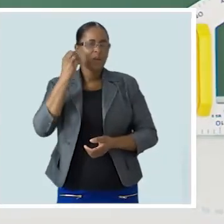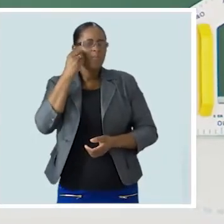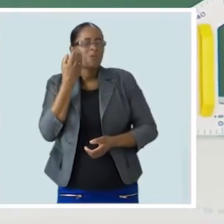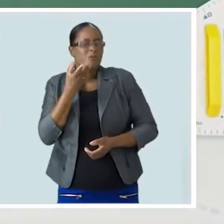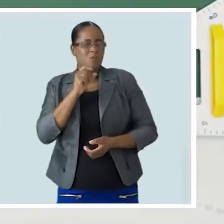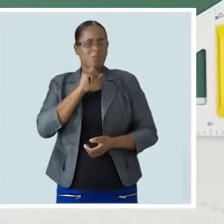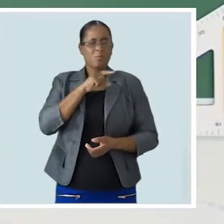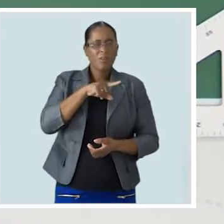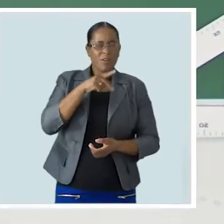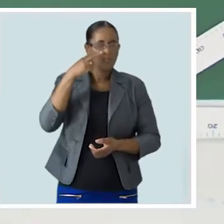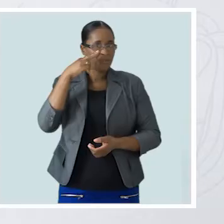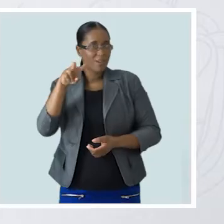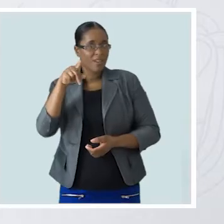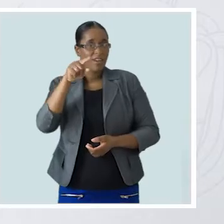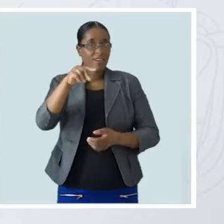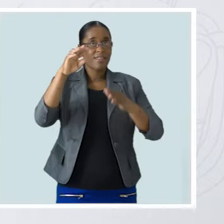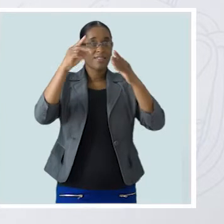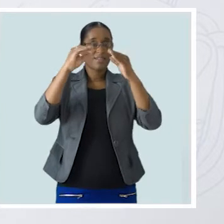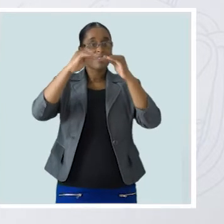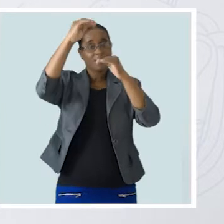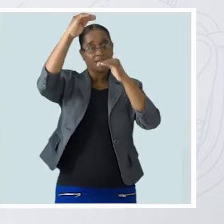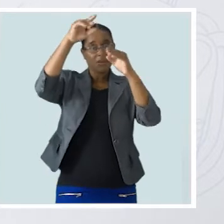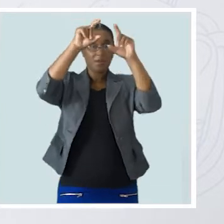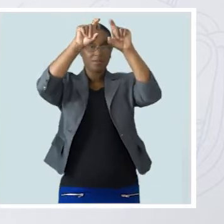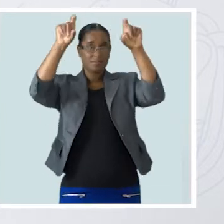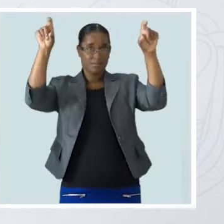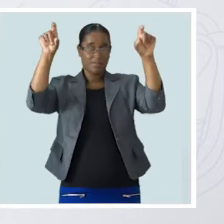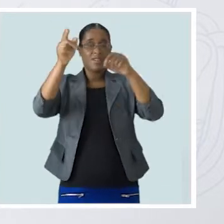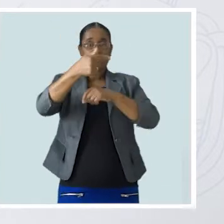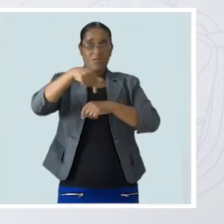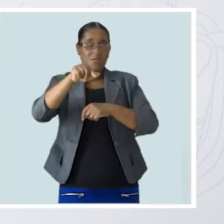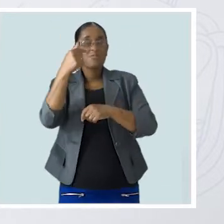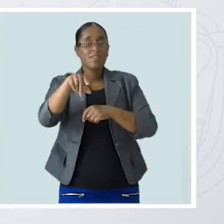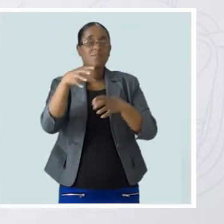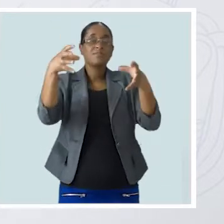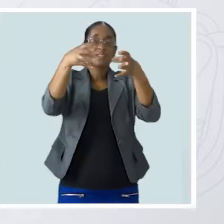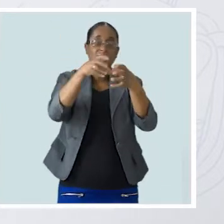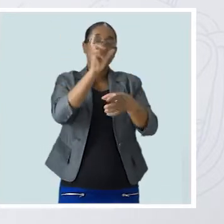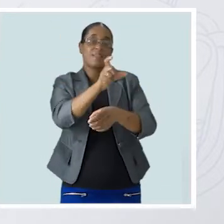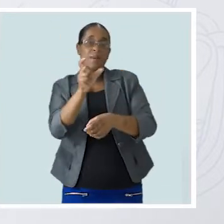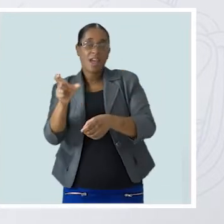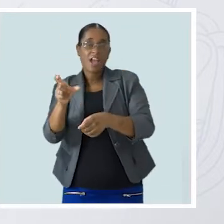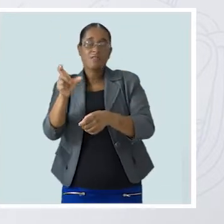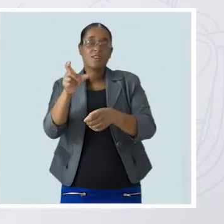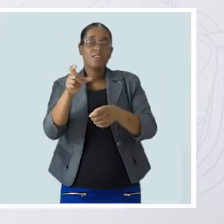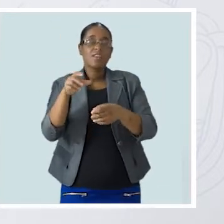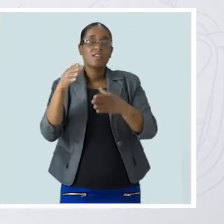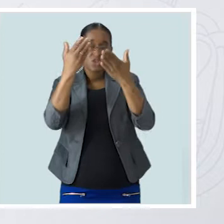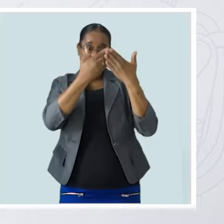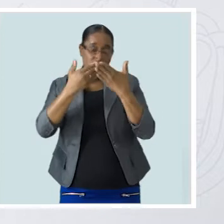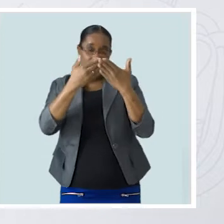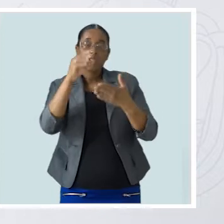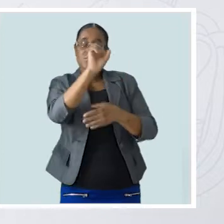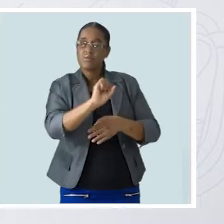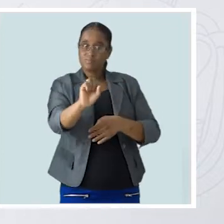verificar aqui no cabeçalho, nós temos as classes de palavras que vocês já estudaram